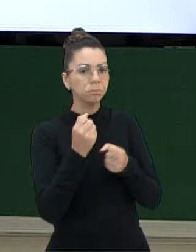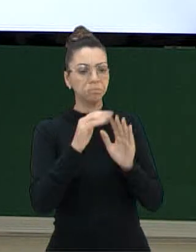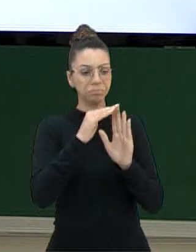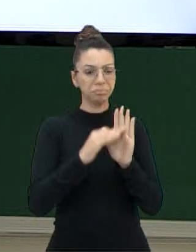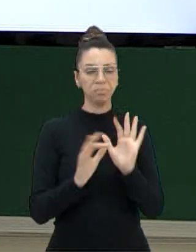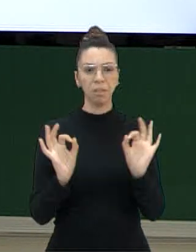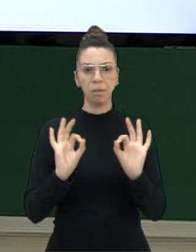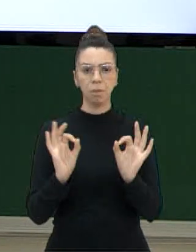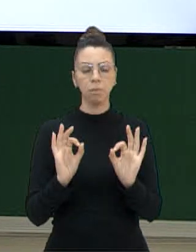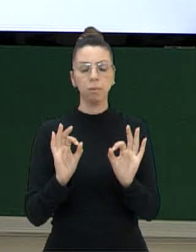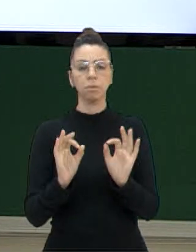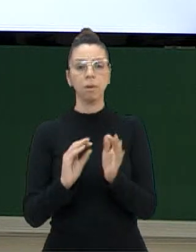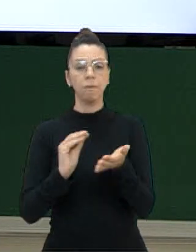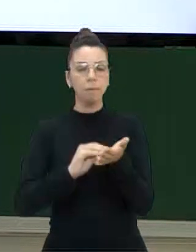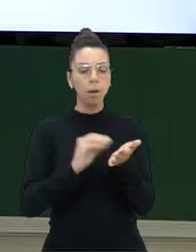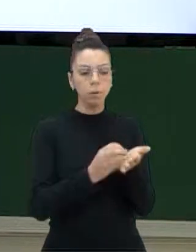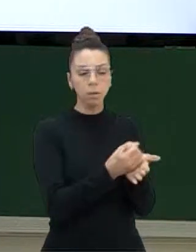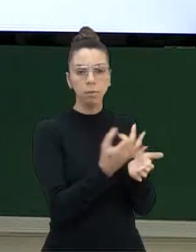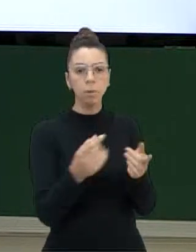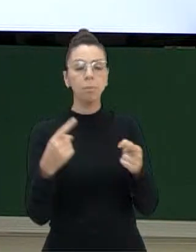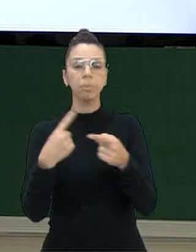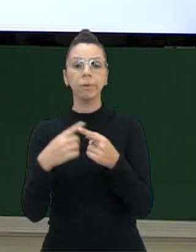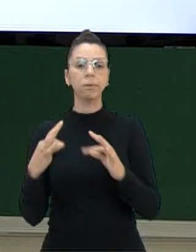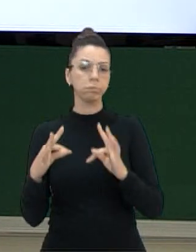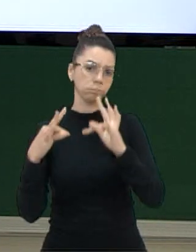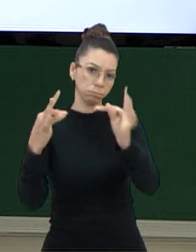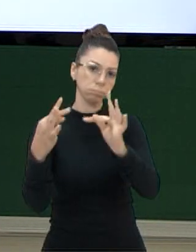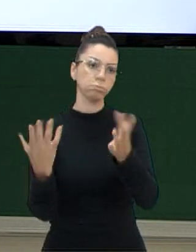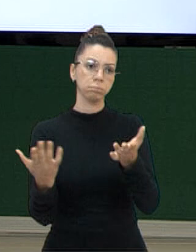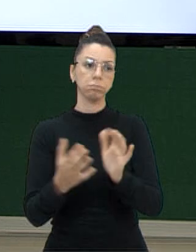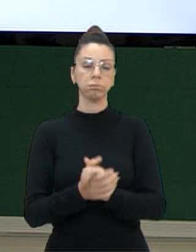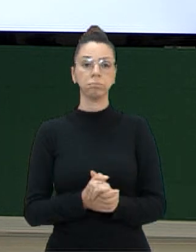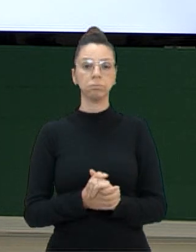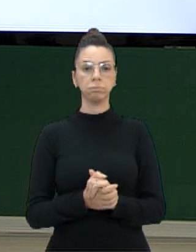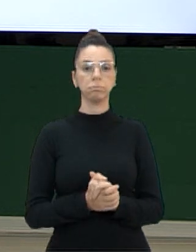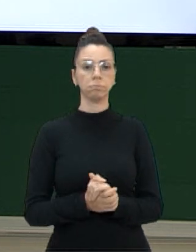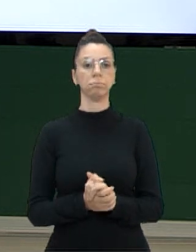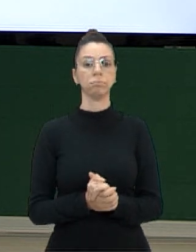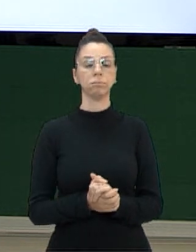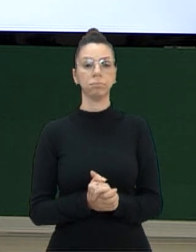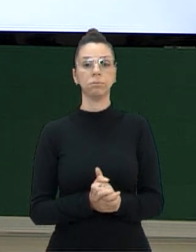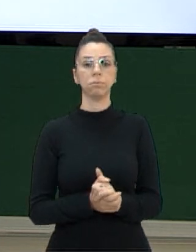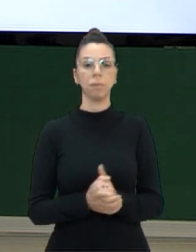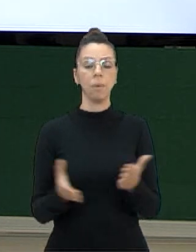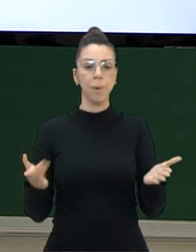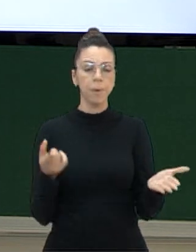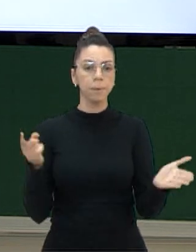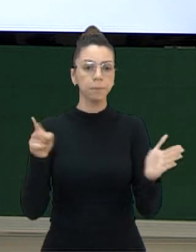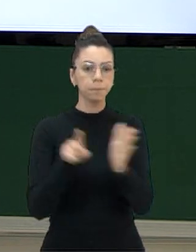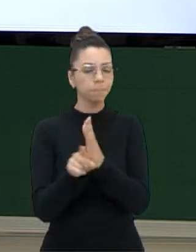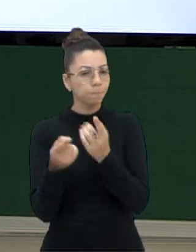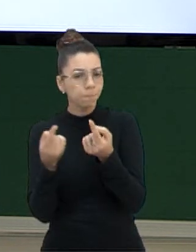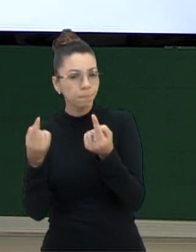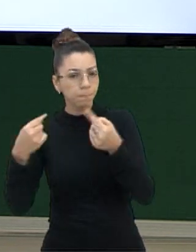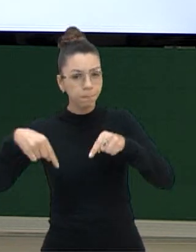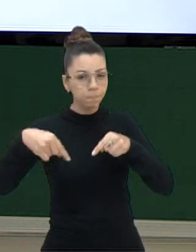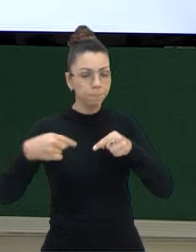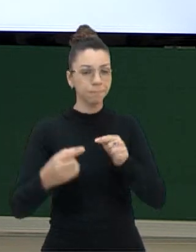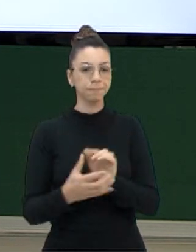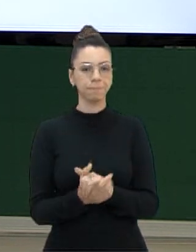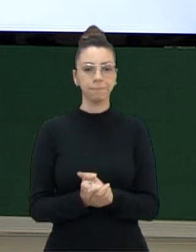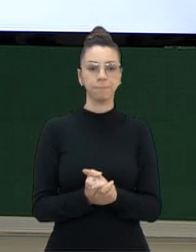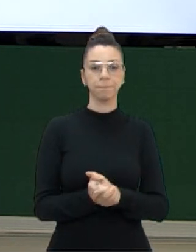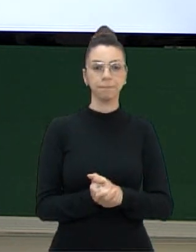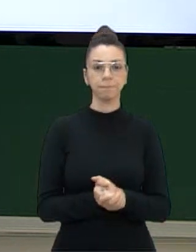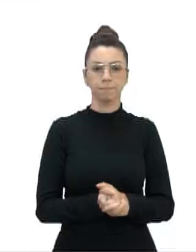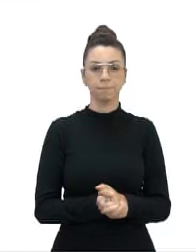elementos, por causa dessa tecnologia. Perfeito? Que temos aqui então? O quiz, o desafio, o juego. A ver o